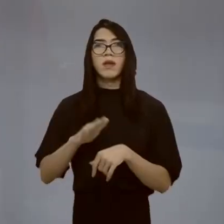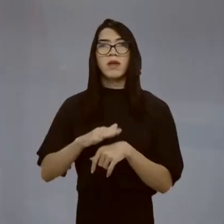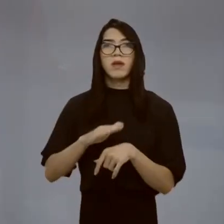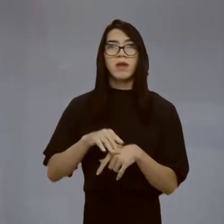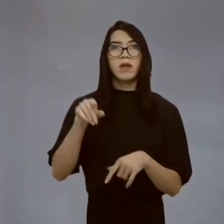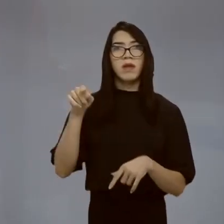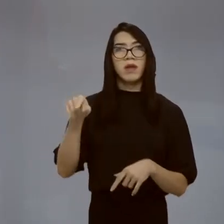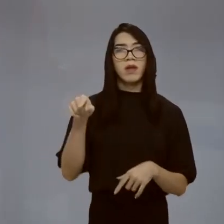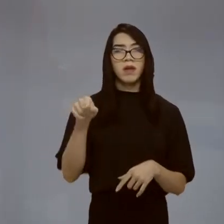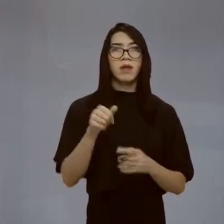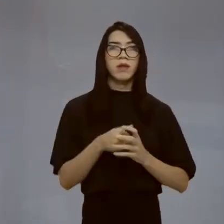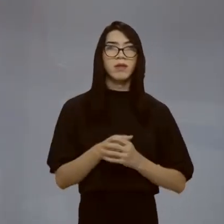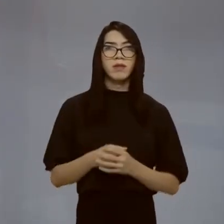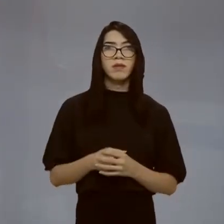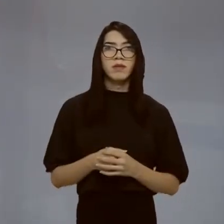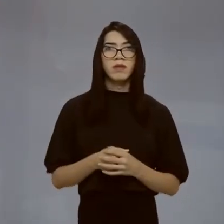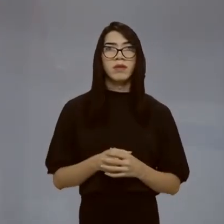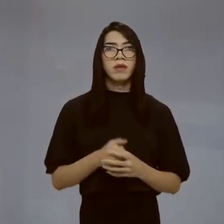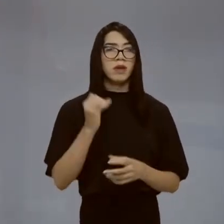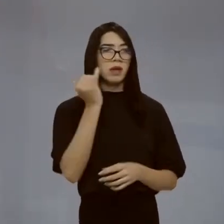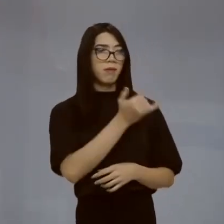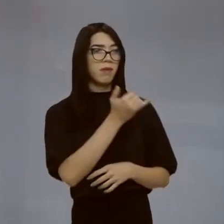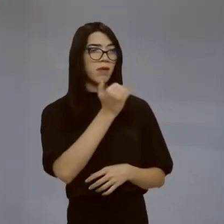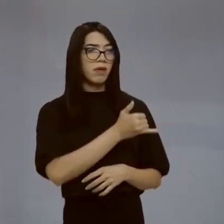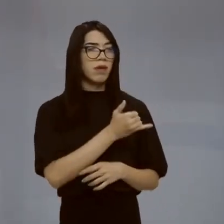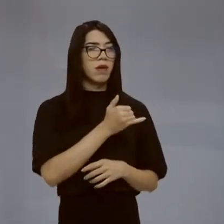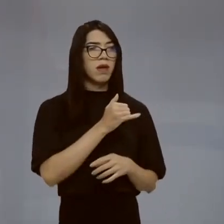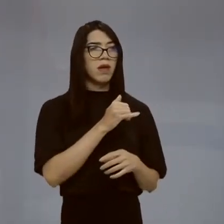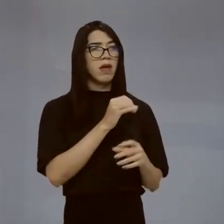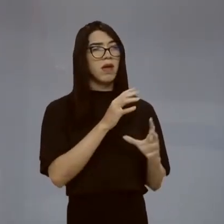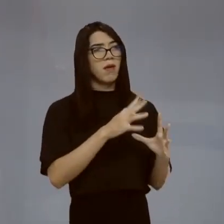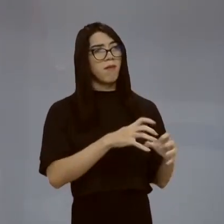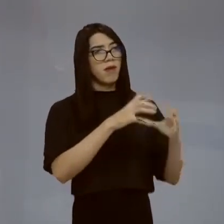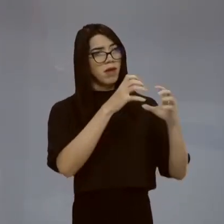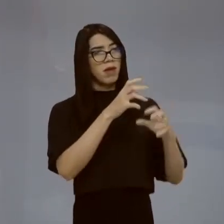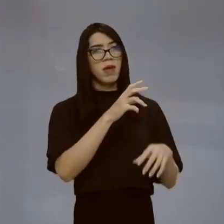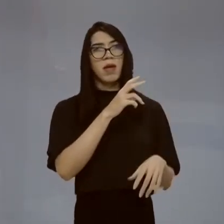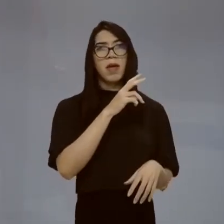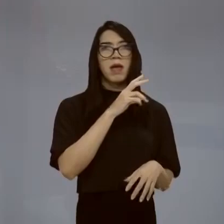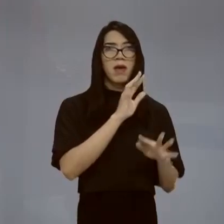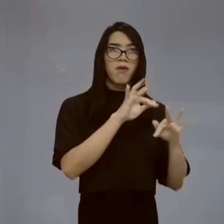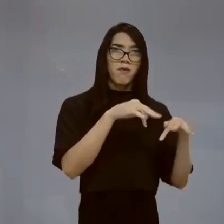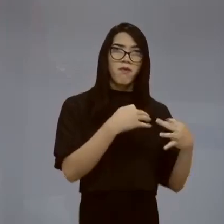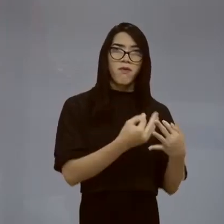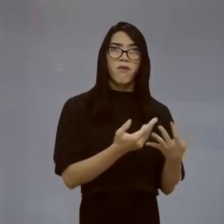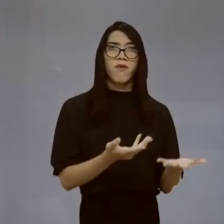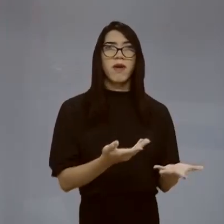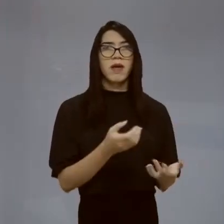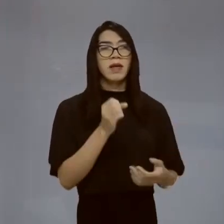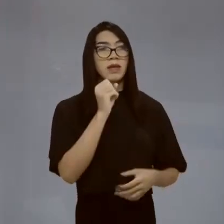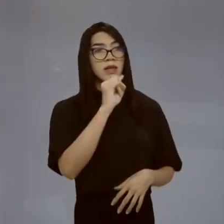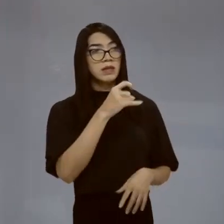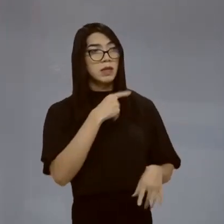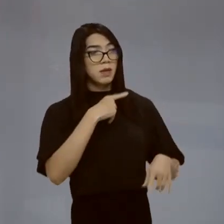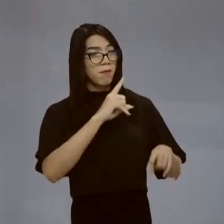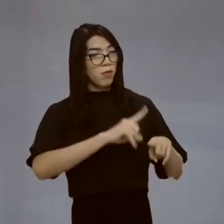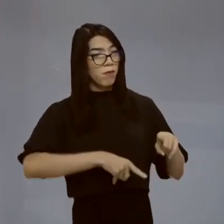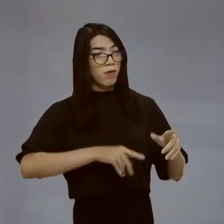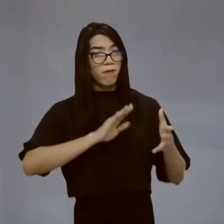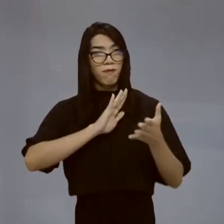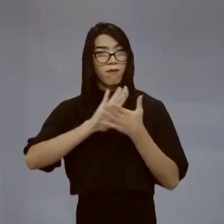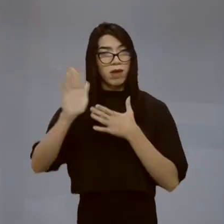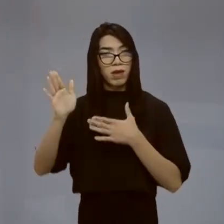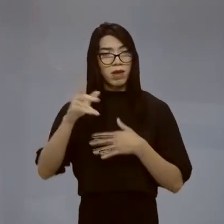ele, sei lá, brigar com os pais, espernear, não gostar da atitude do não permitir ele viajar para ver a